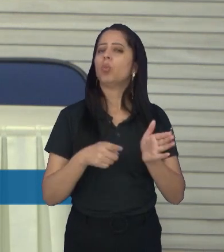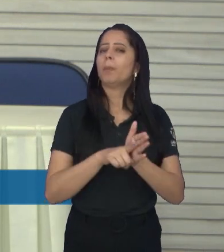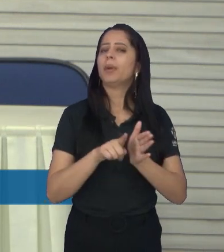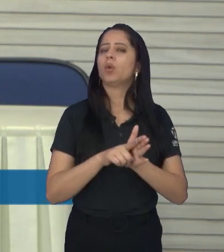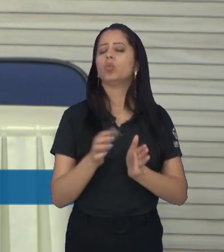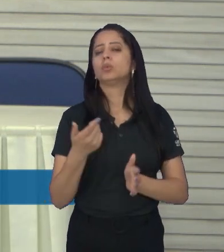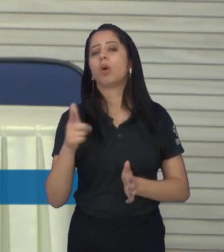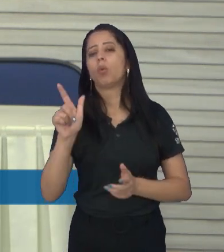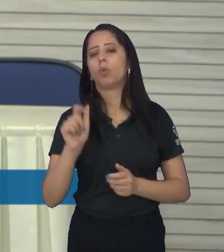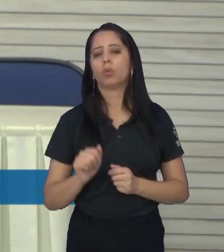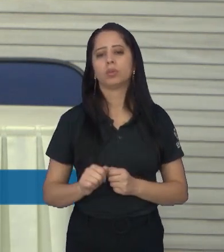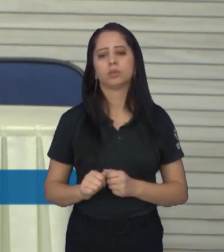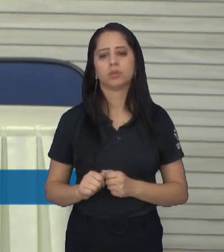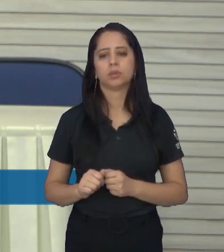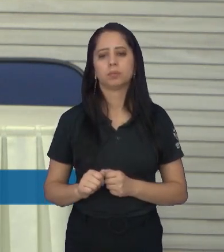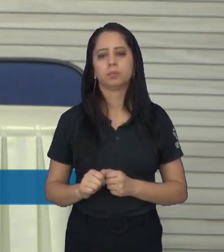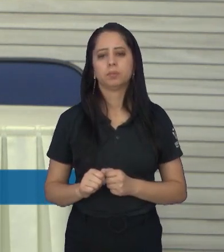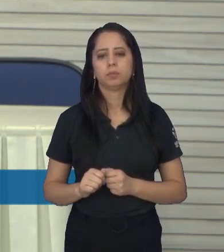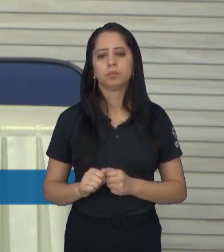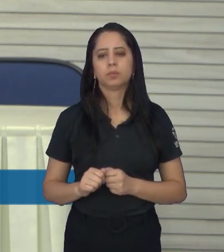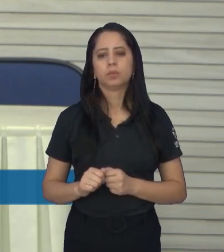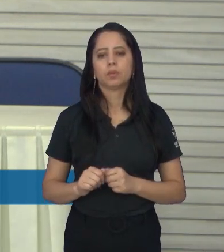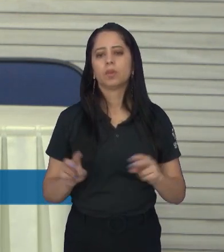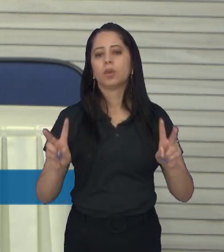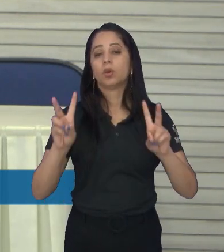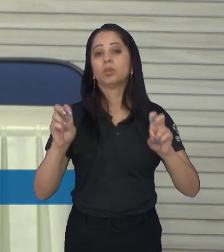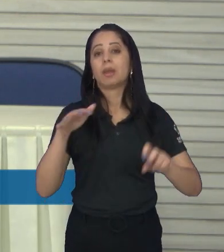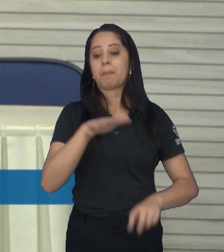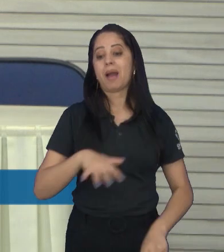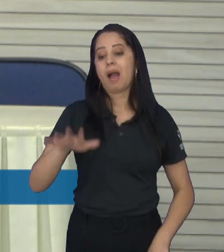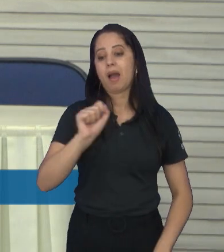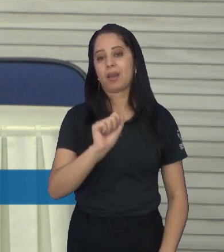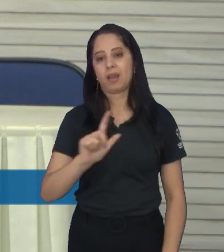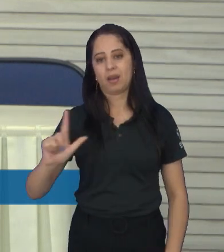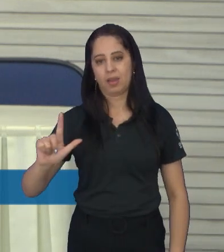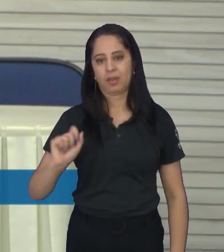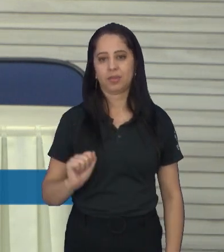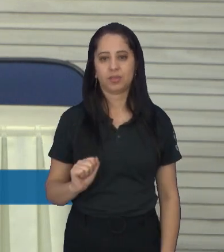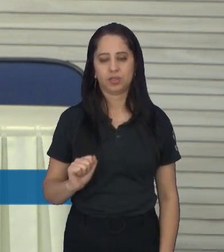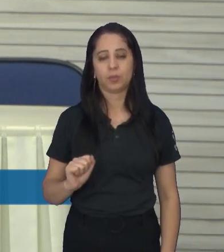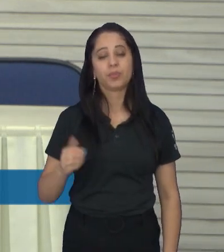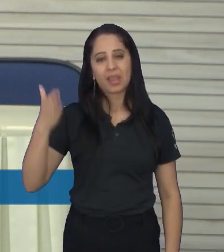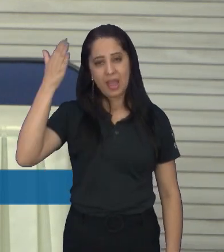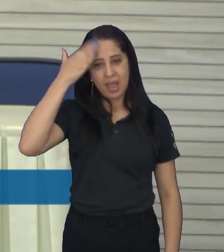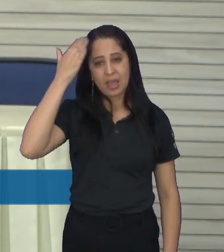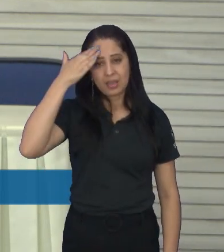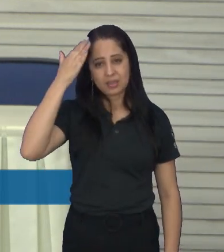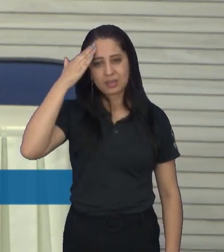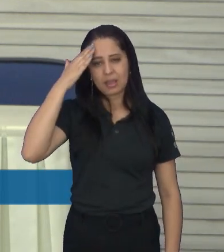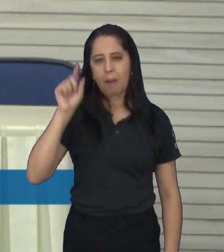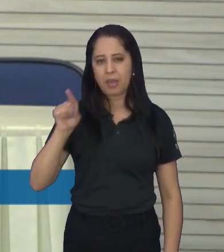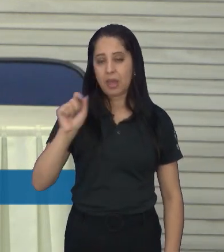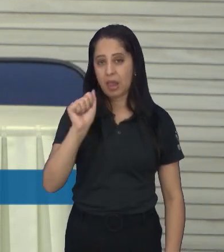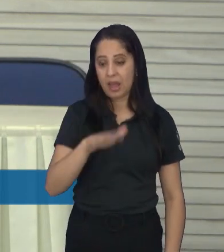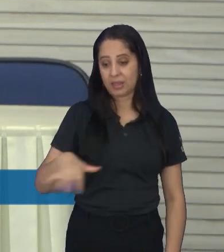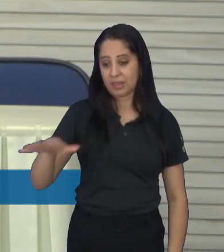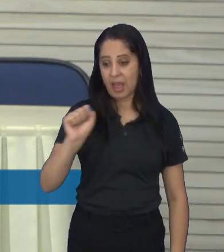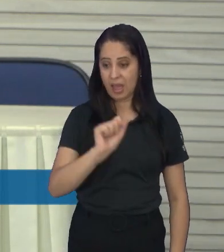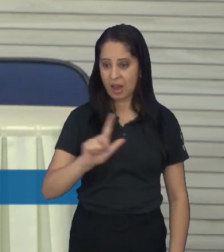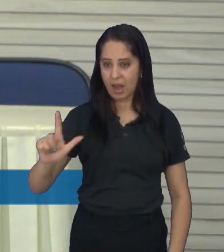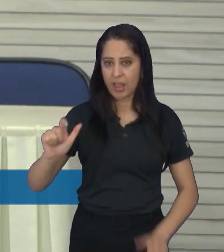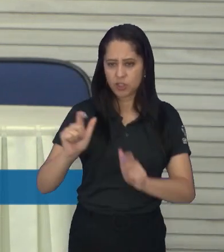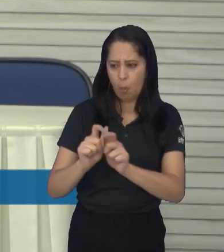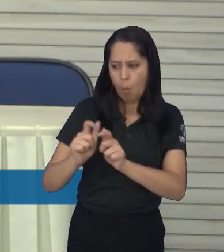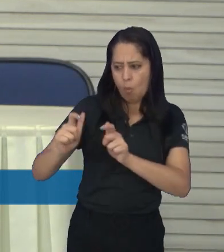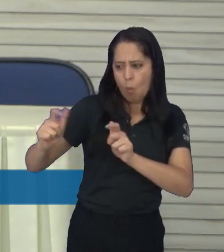que eu gostaria de chamar atenção aqui é diz respeito à zona leste né pelo plano diretor a gente sabe que o vetor de crescimento da cidade é a Zona Leste